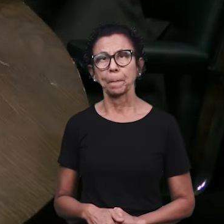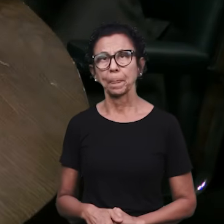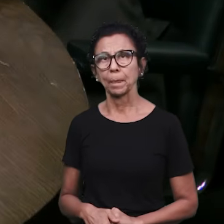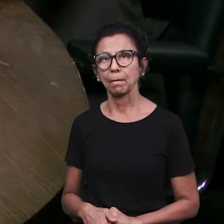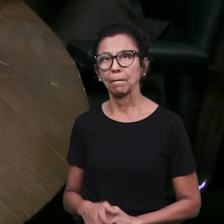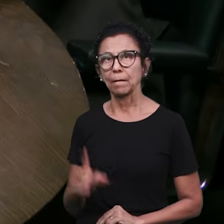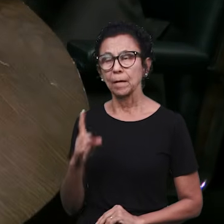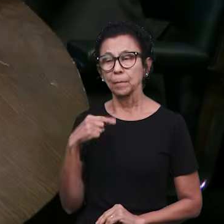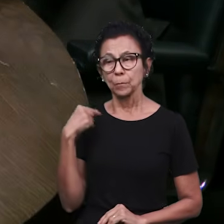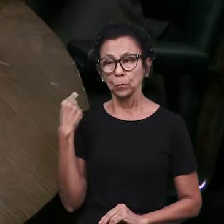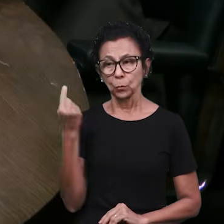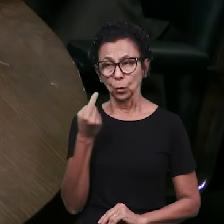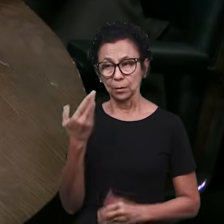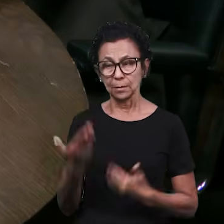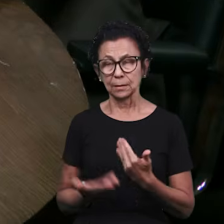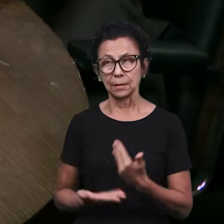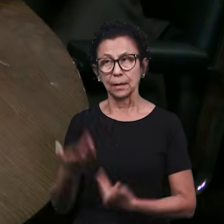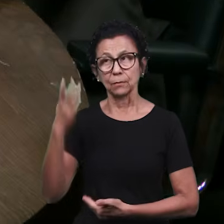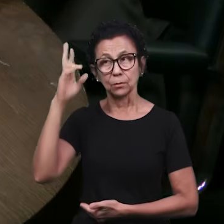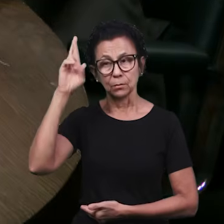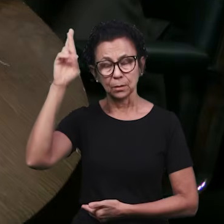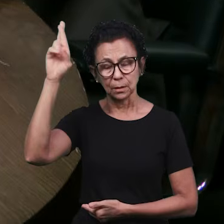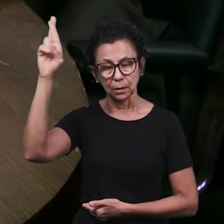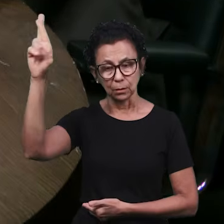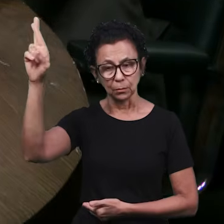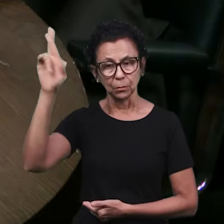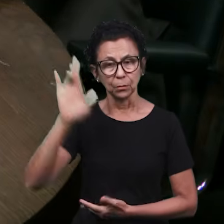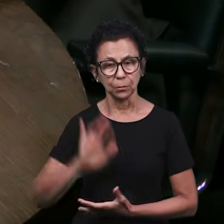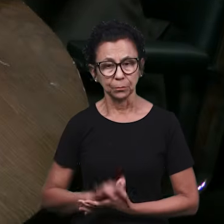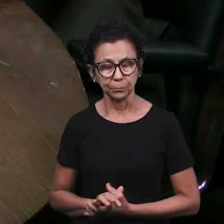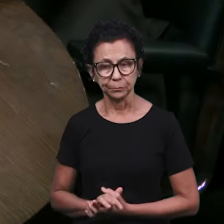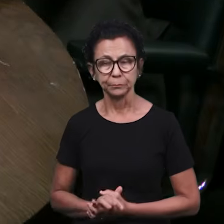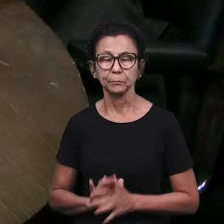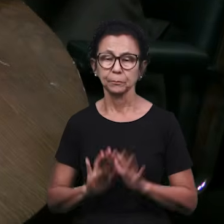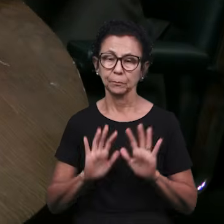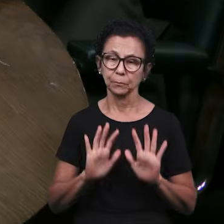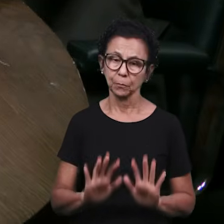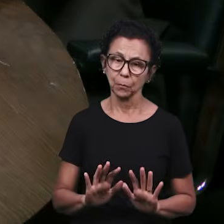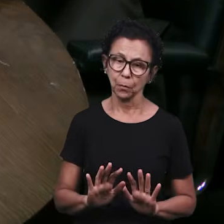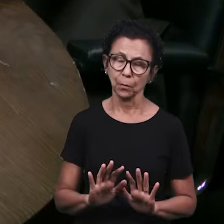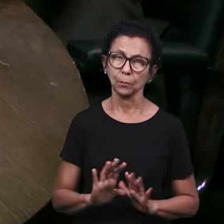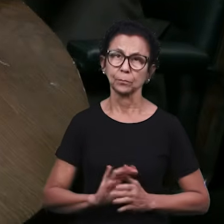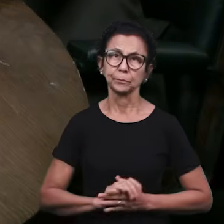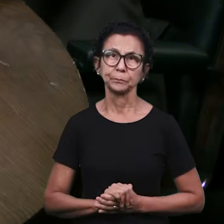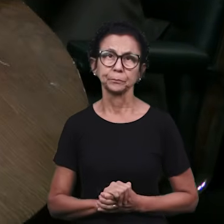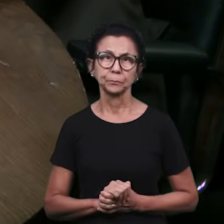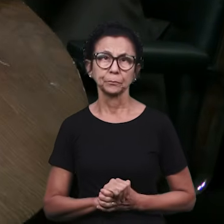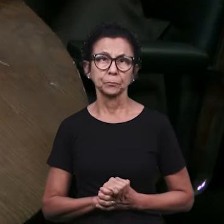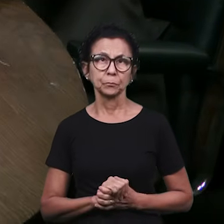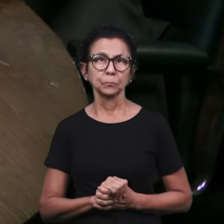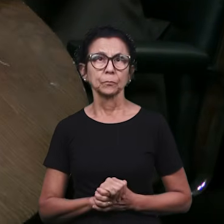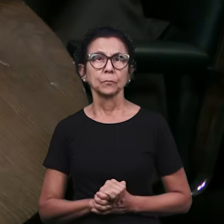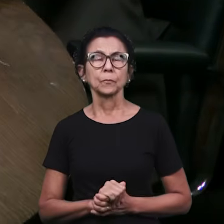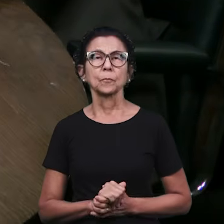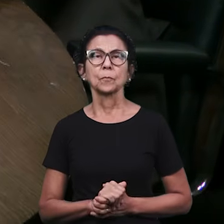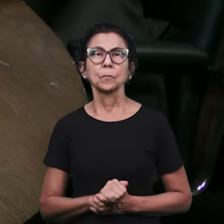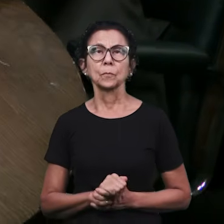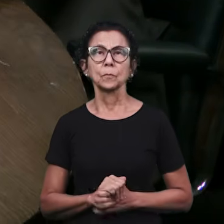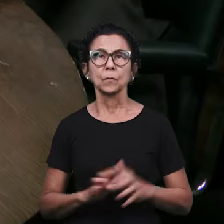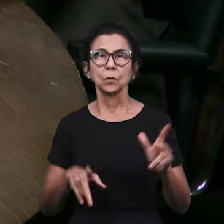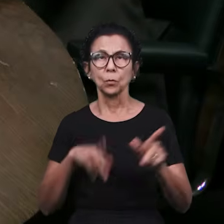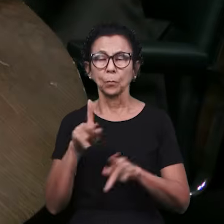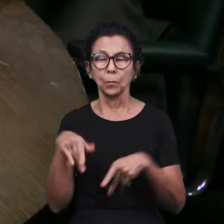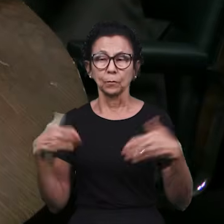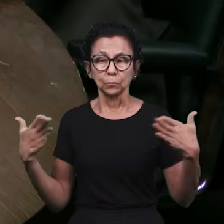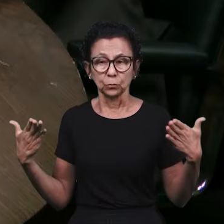somos povo do Senhor. Veja bem, não vamos comparar nós, ou Israel, com o mundo